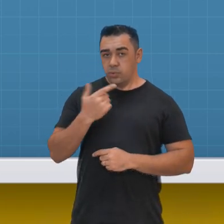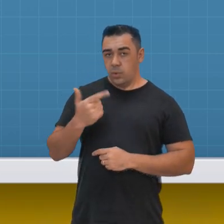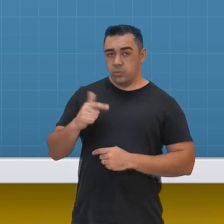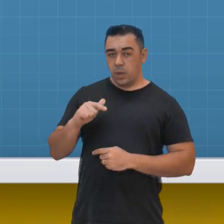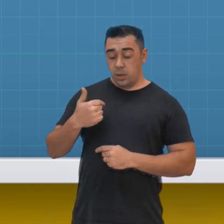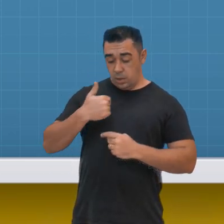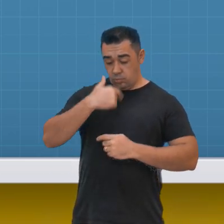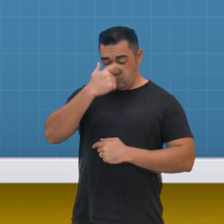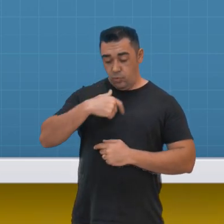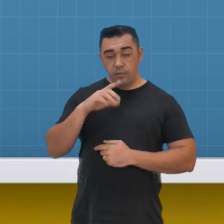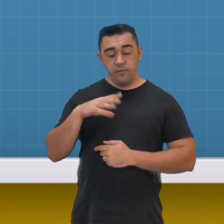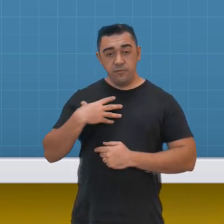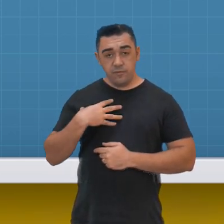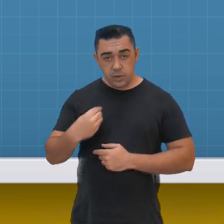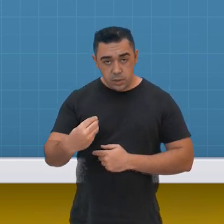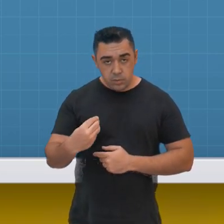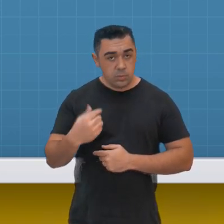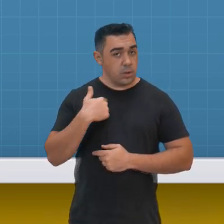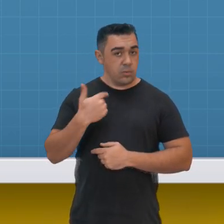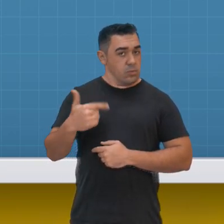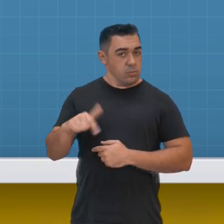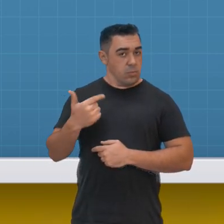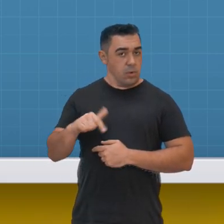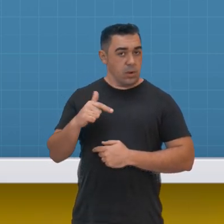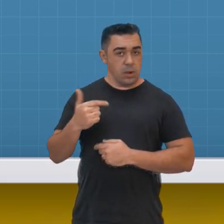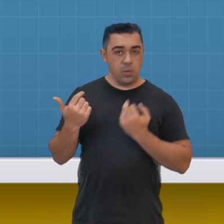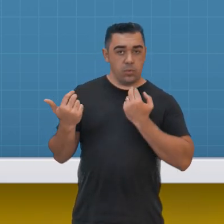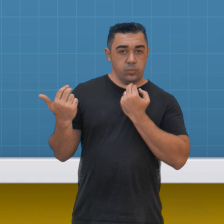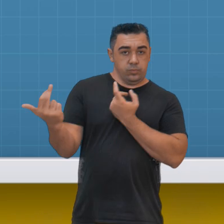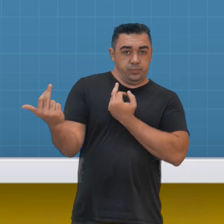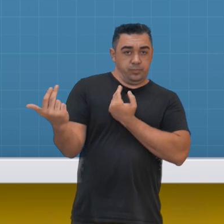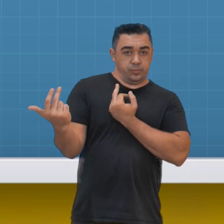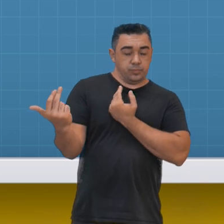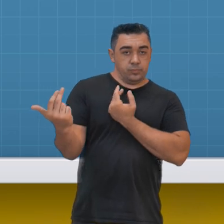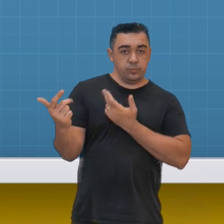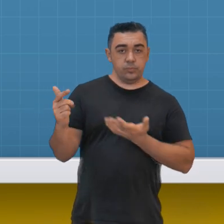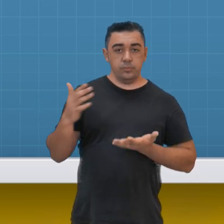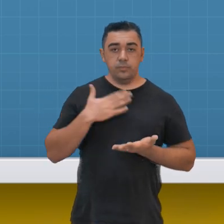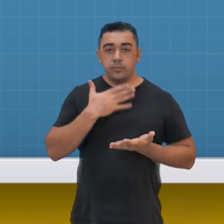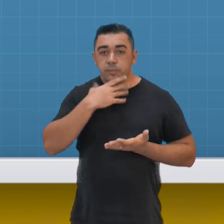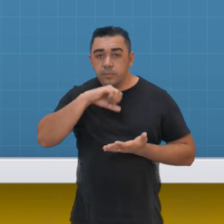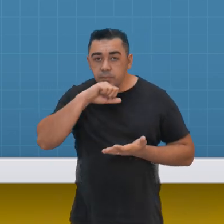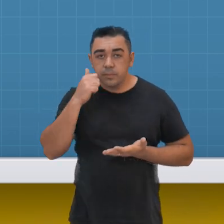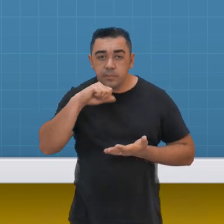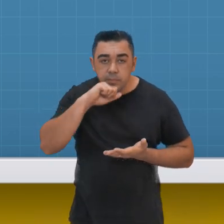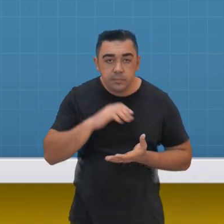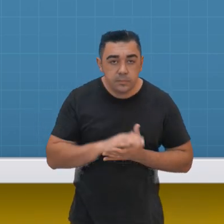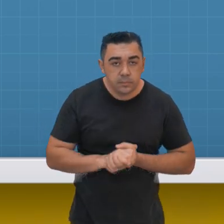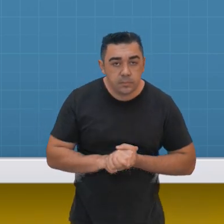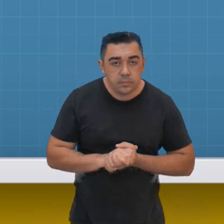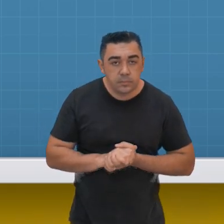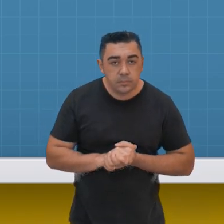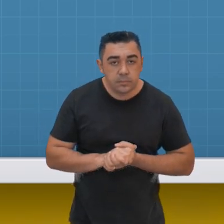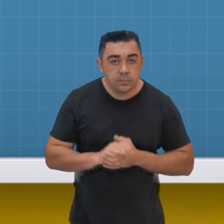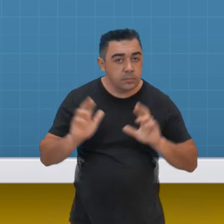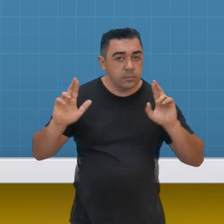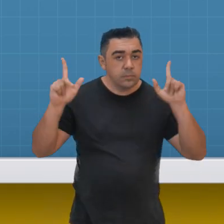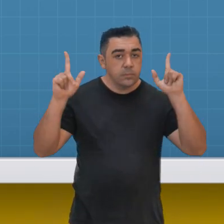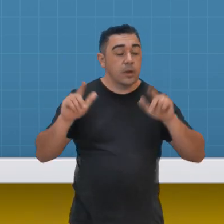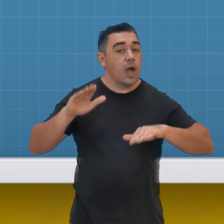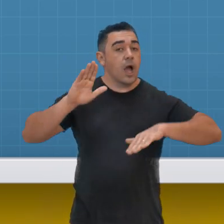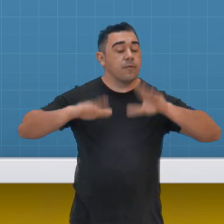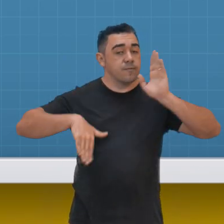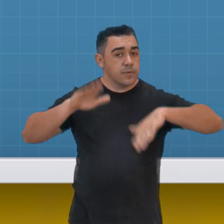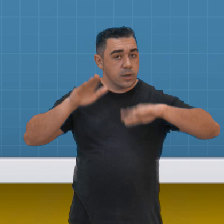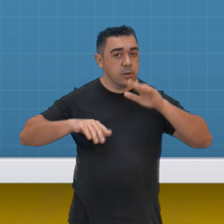eu como filho, eu não tenho as mesmas condições que o meu pai ou a minha mãe.